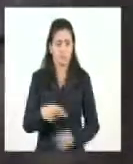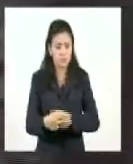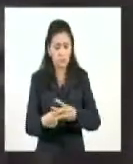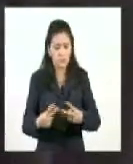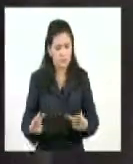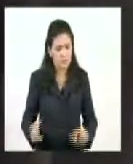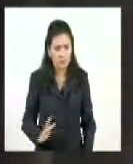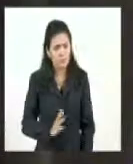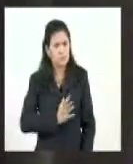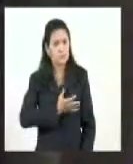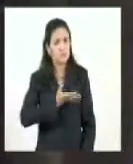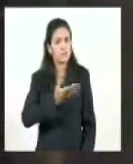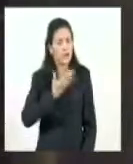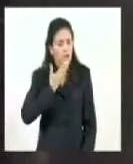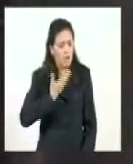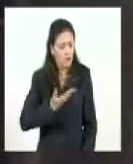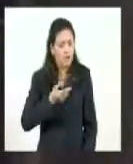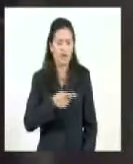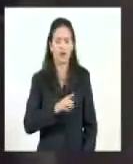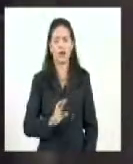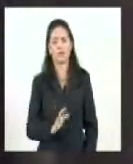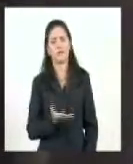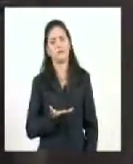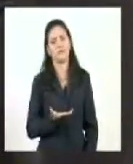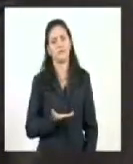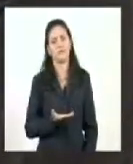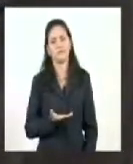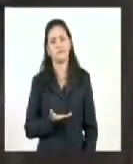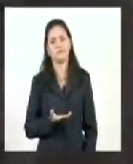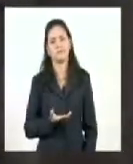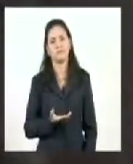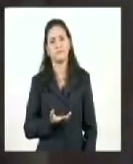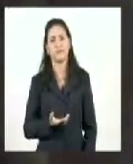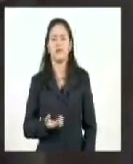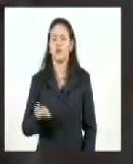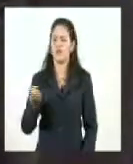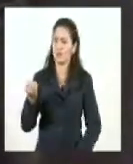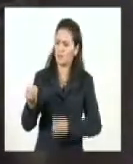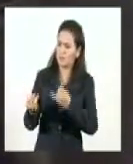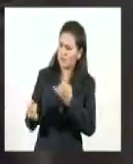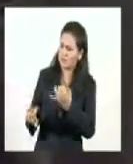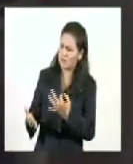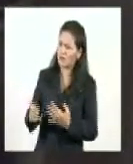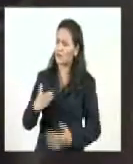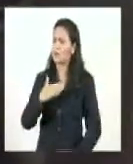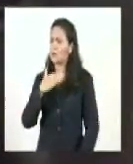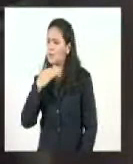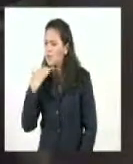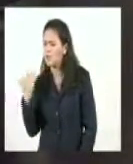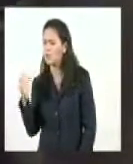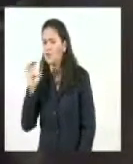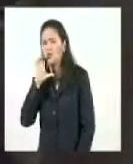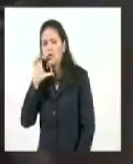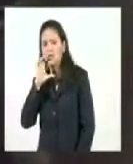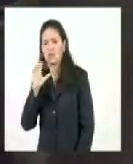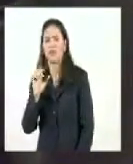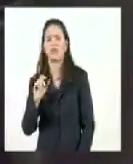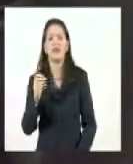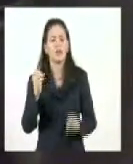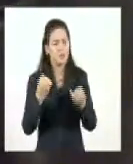acontecendo. Ao invés de explicar as mortes em Coroatá, as ilegalidades no DETRAN e na